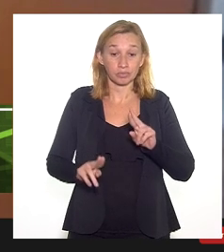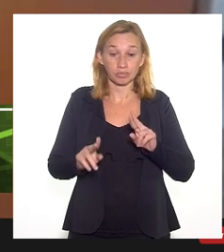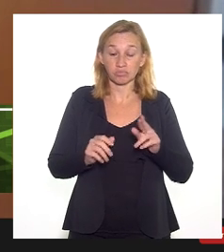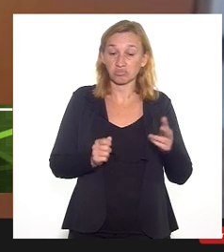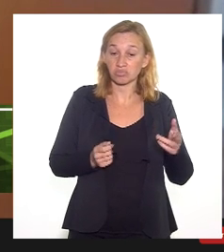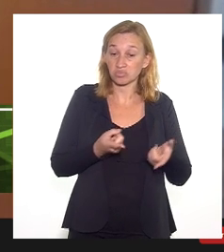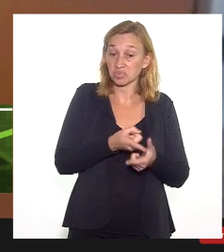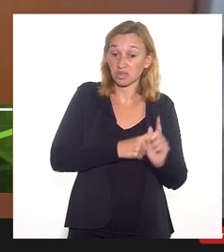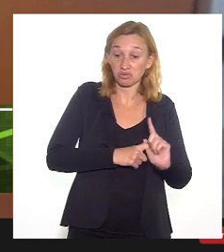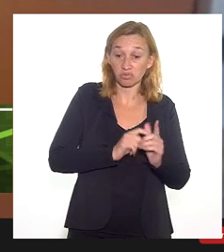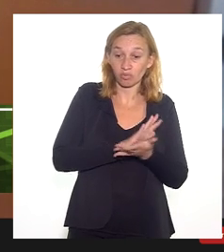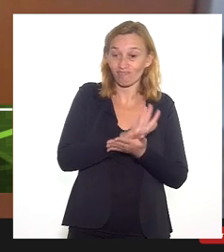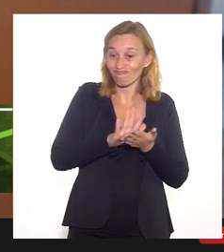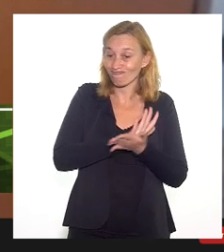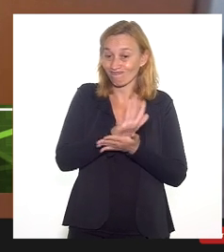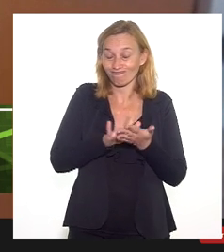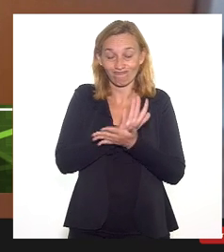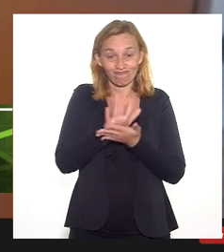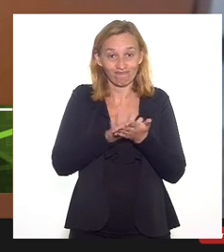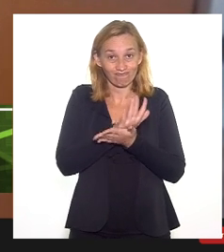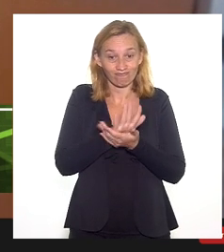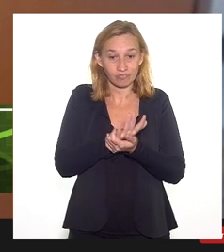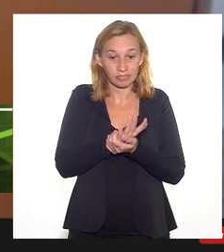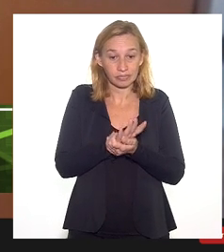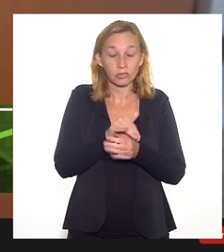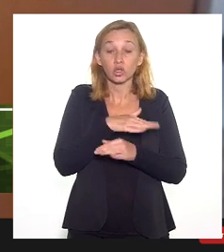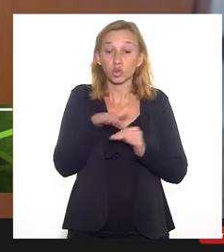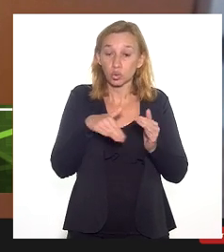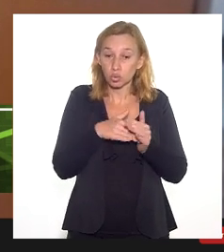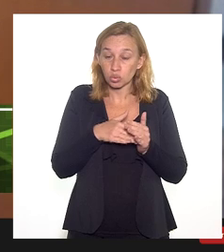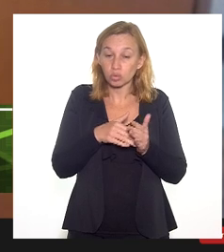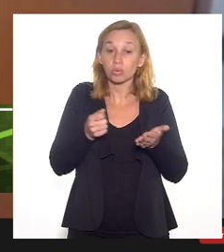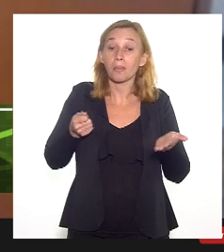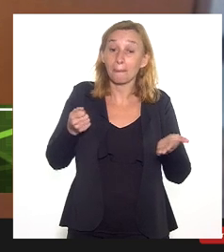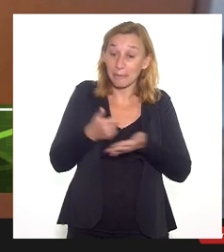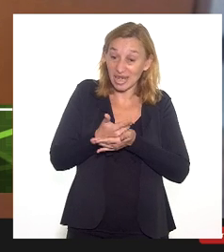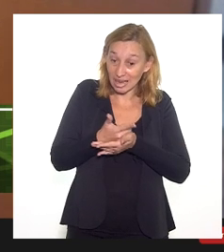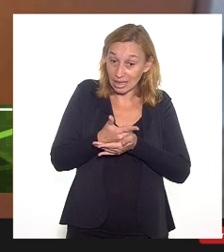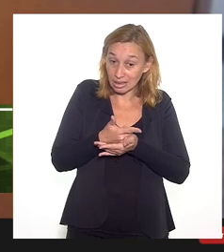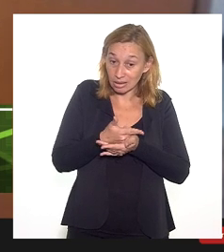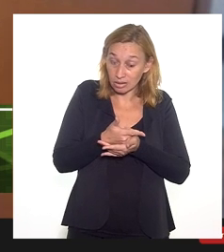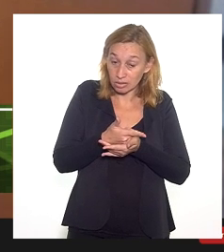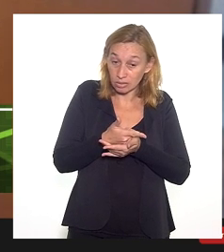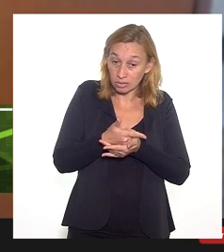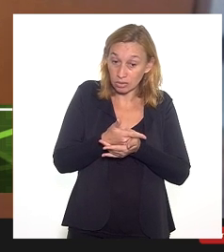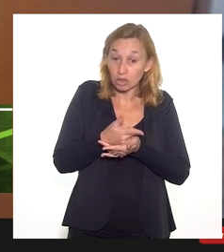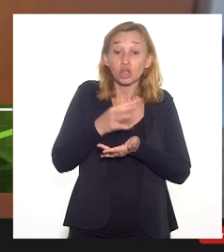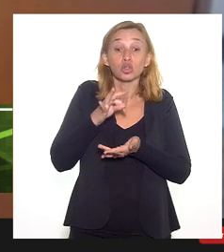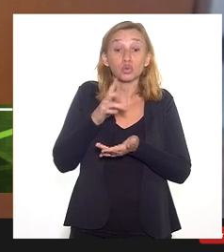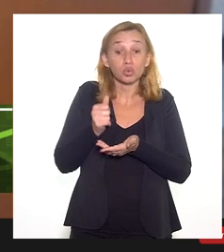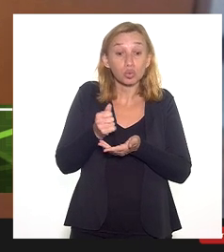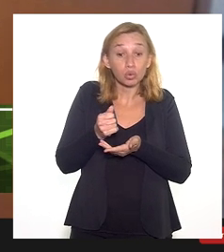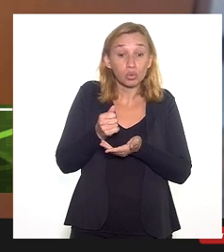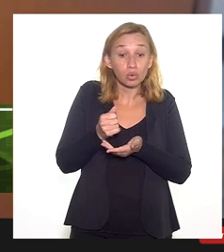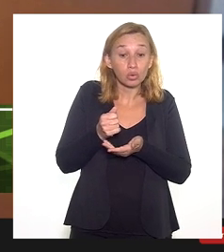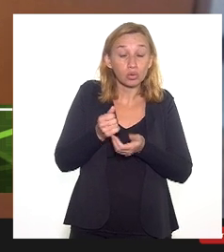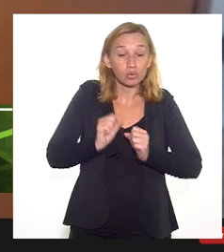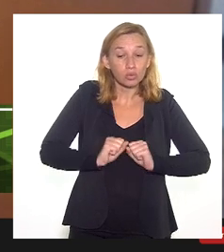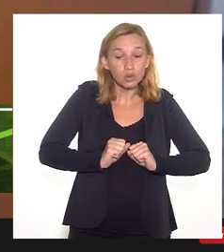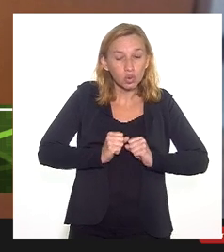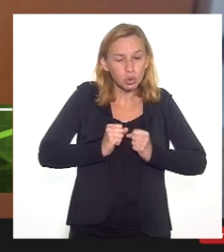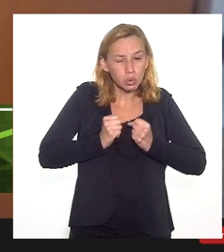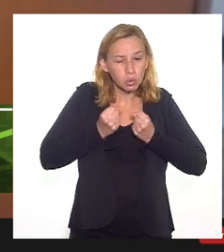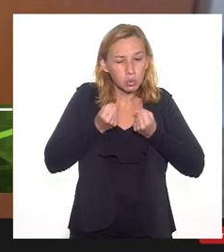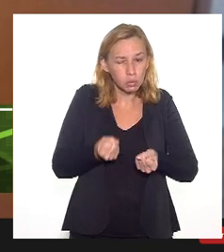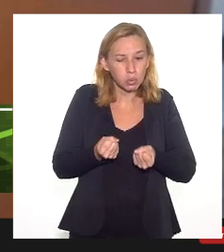devendo nada a ninguém. Todas as contas foram pagas, mas tudo isso com um esforço